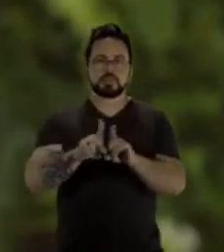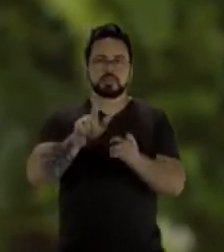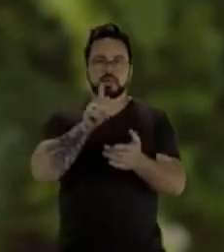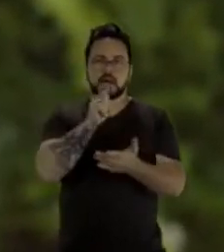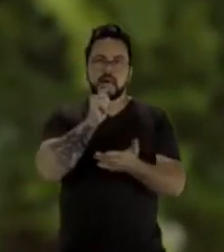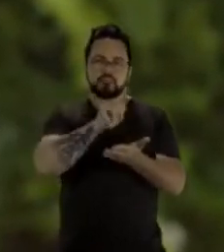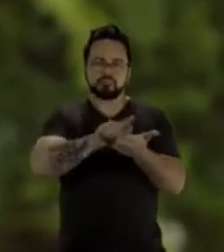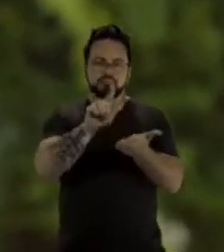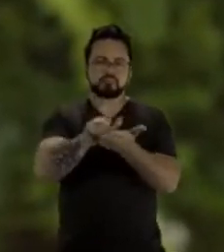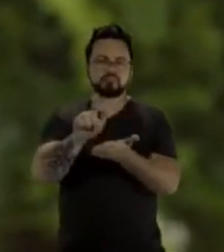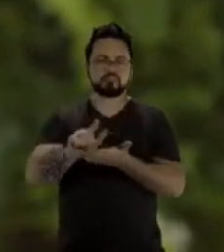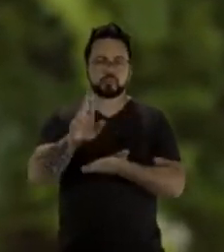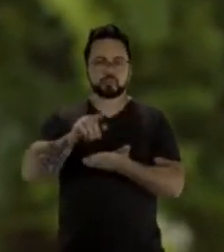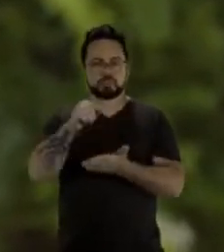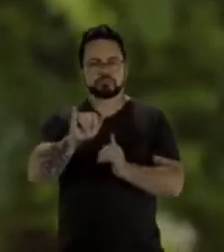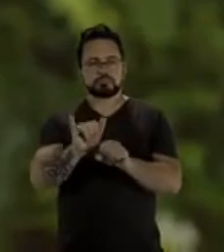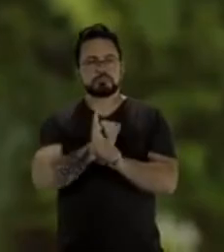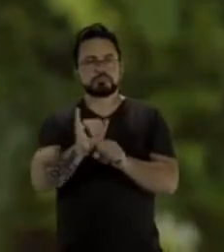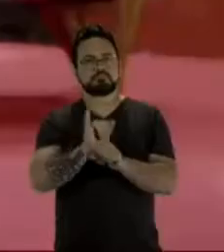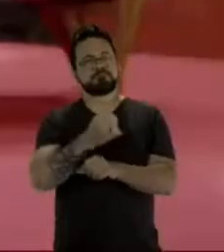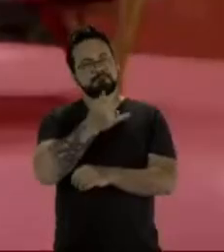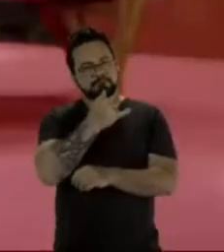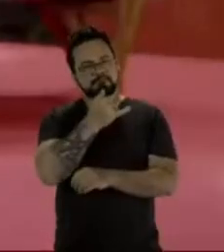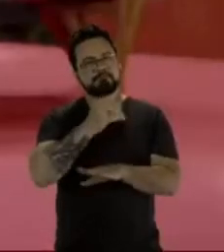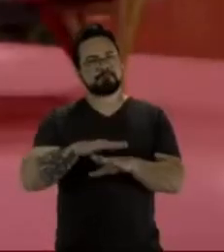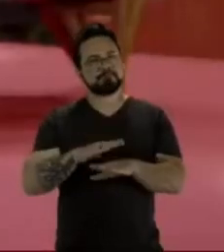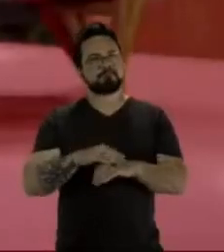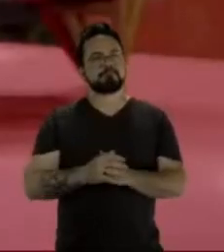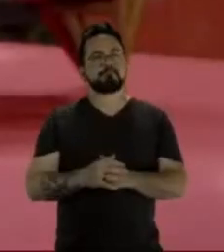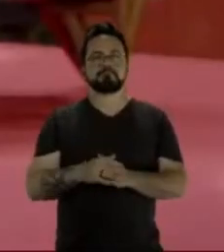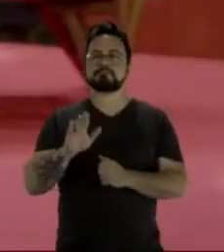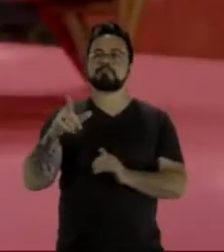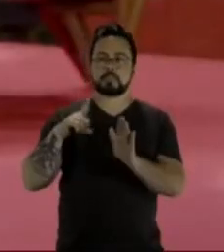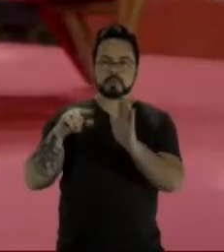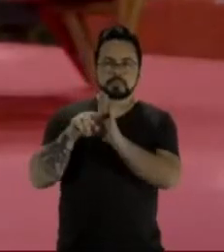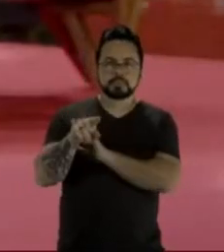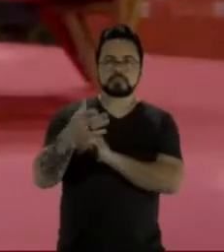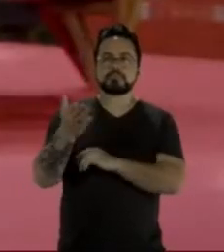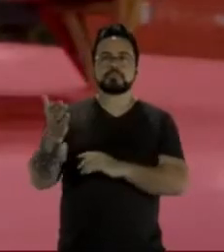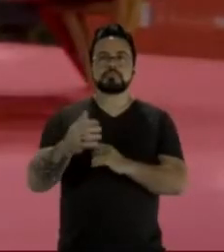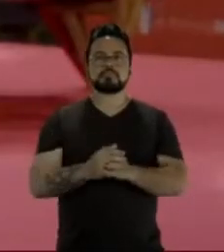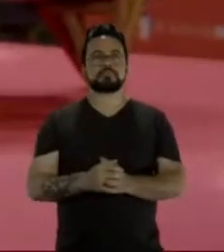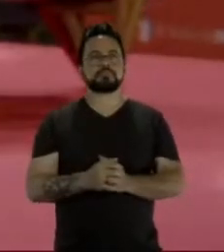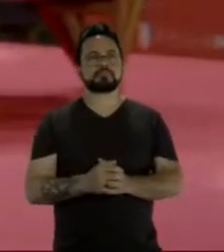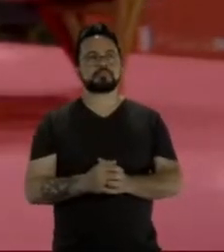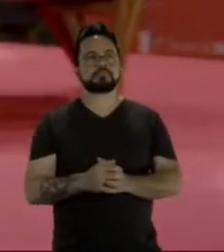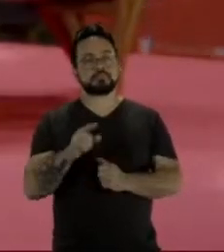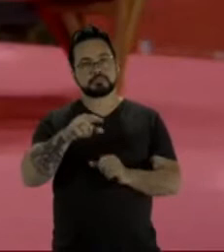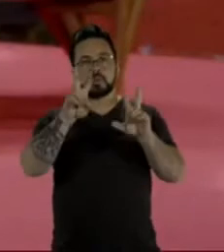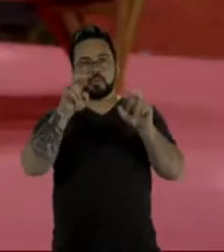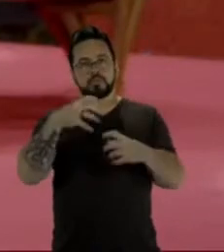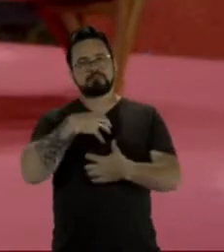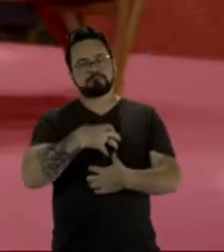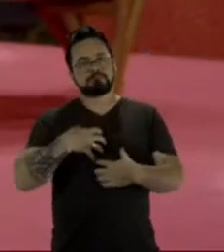tantas possibilidades, né? É lamentável, realmente. Davi, temos perguntas na plataforma? Mexe muito comigo,